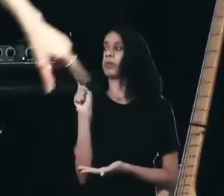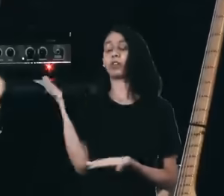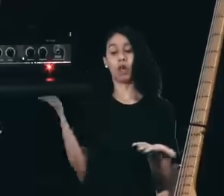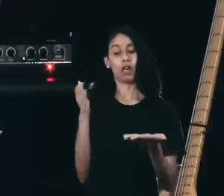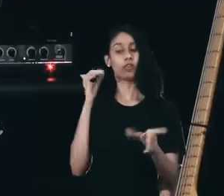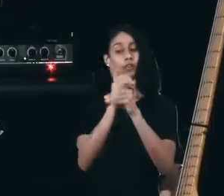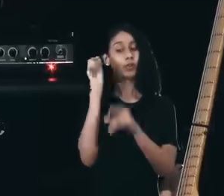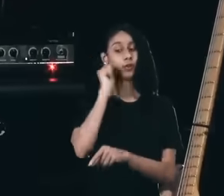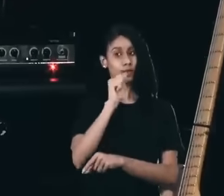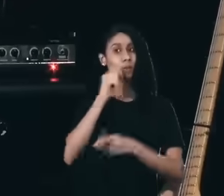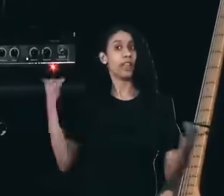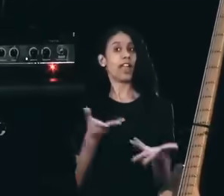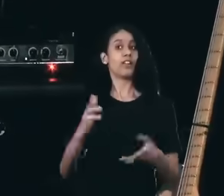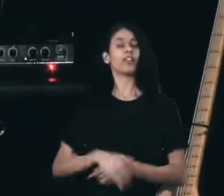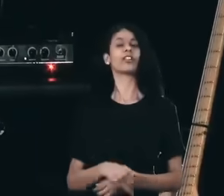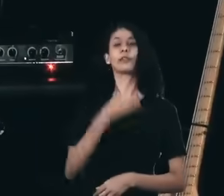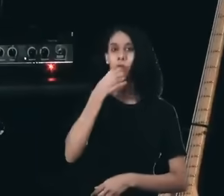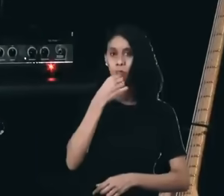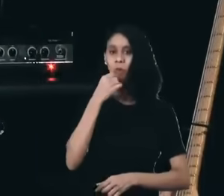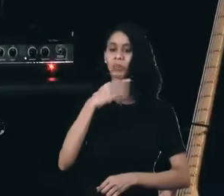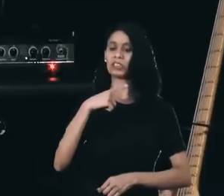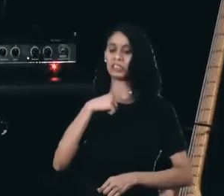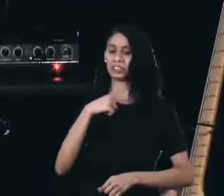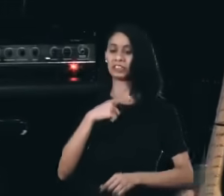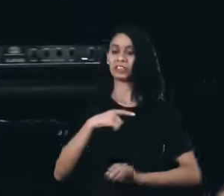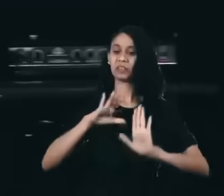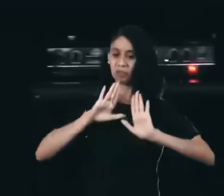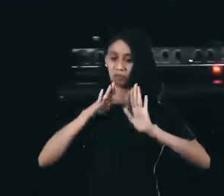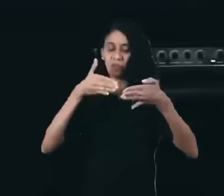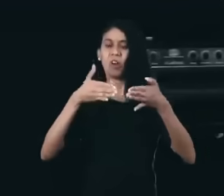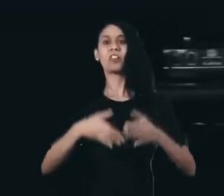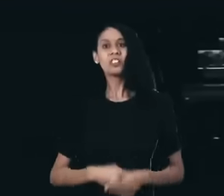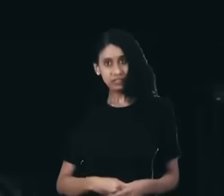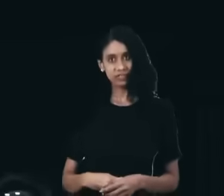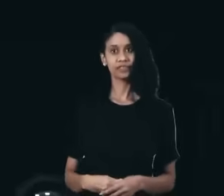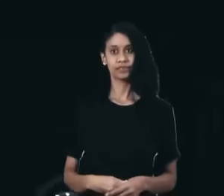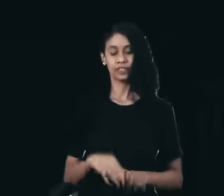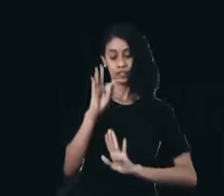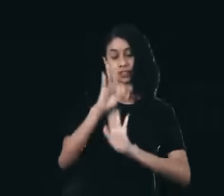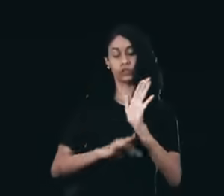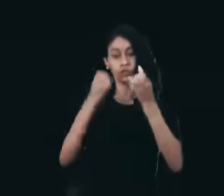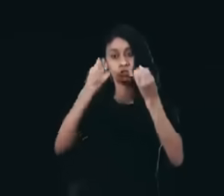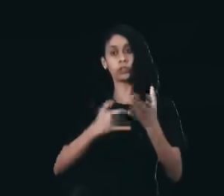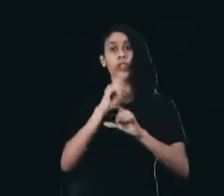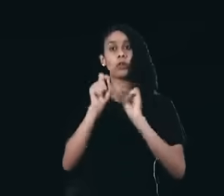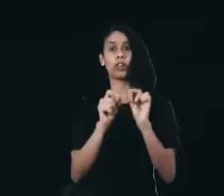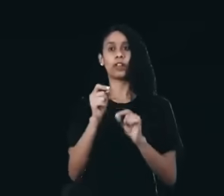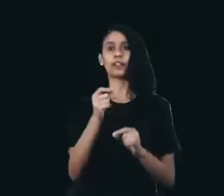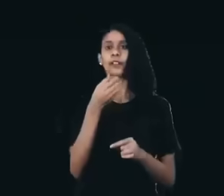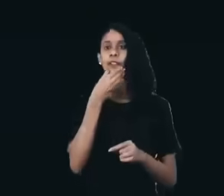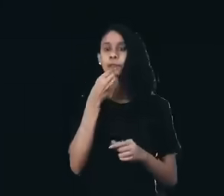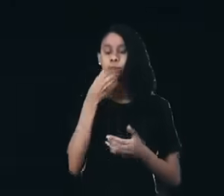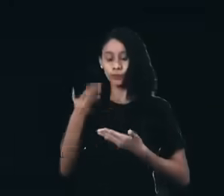meu senhor. O camarada era determinado. E o texto diz que ele ficou